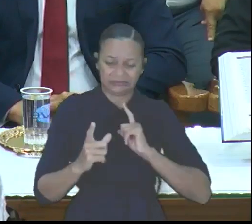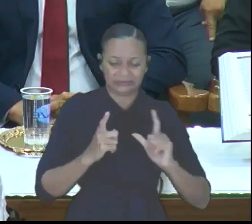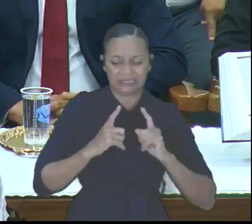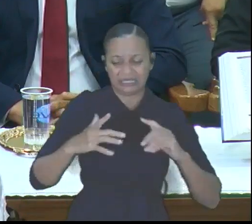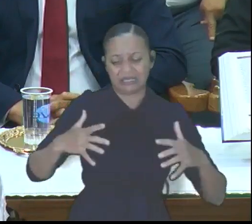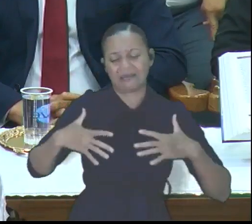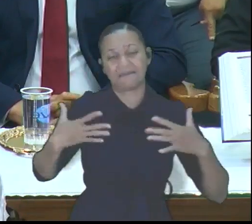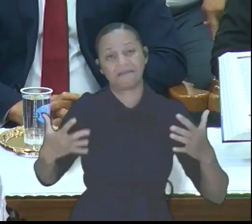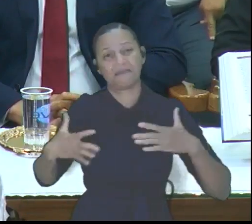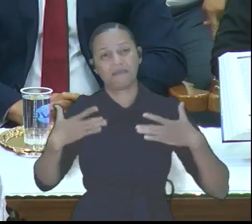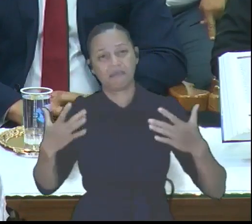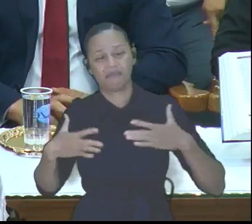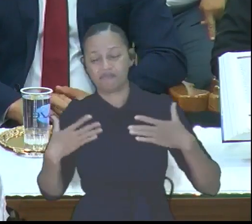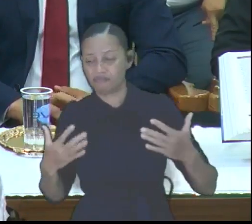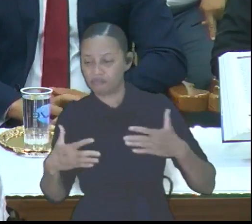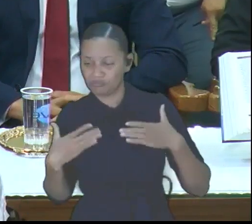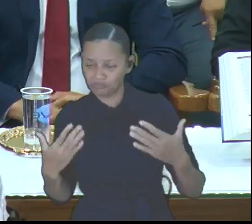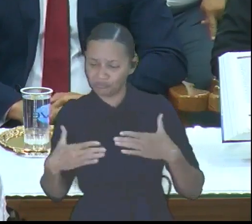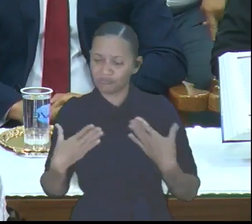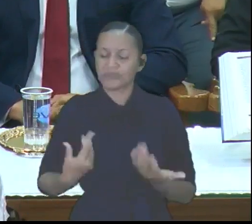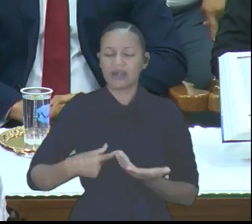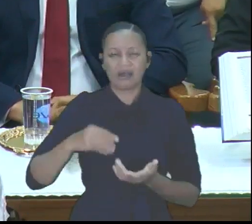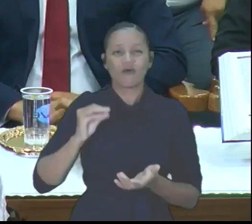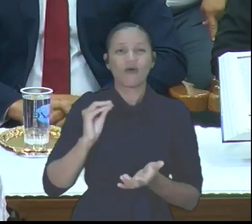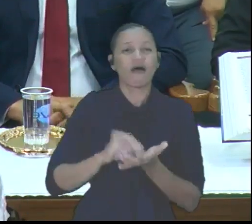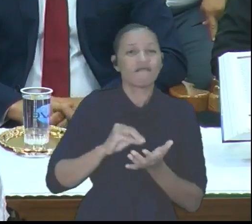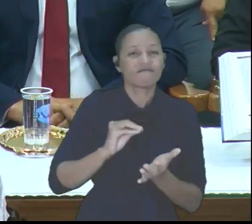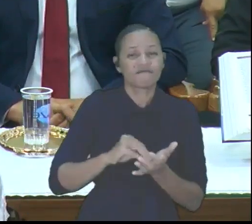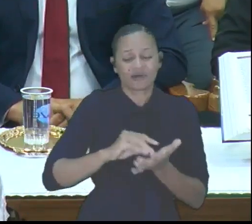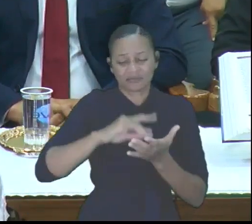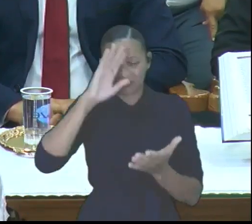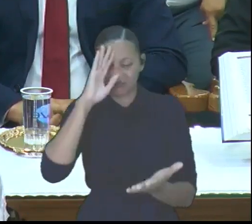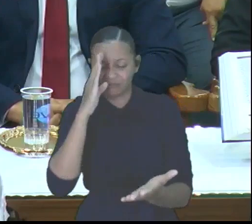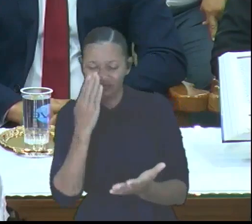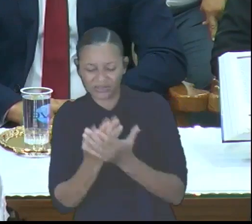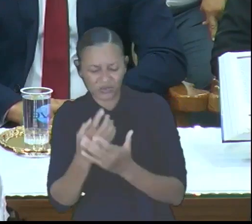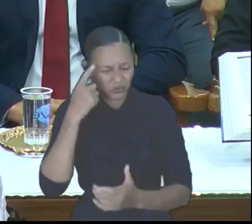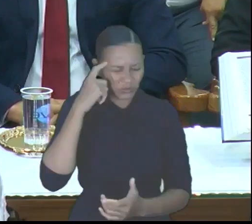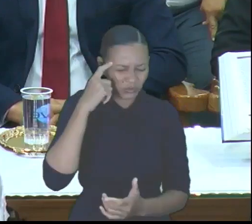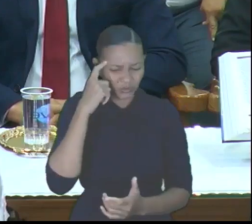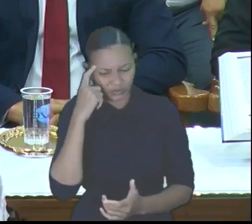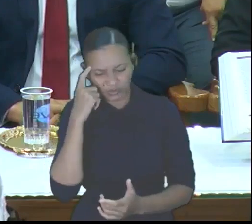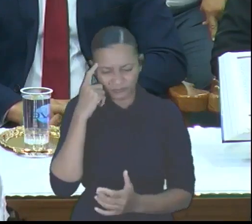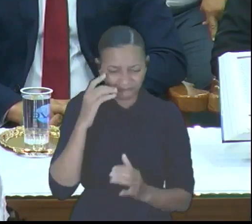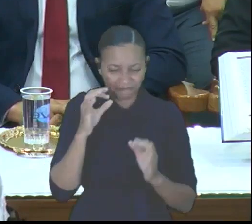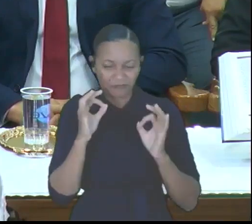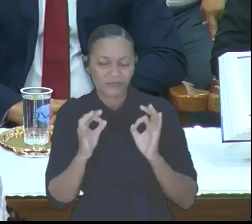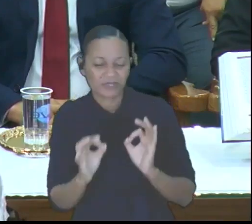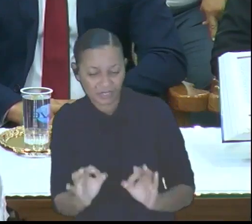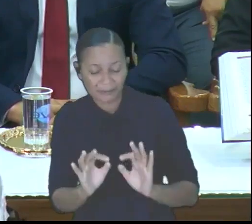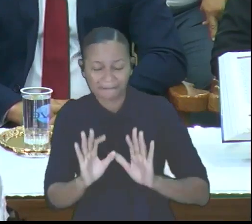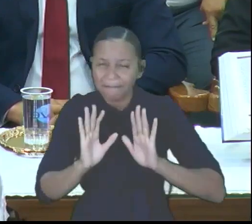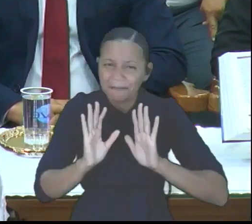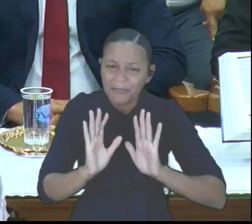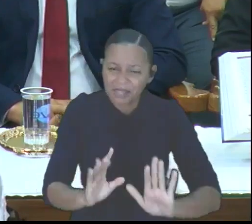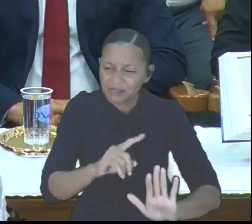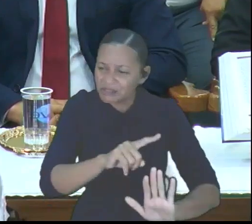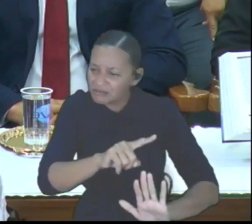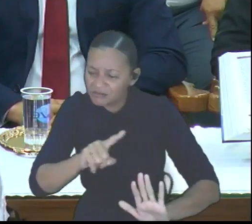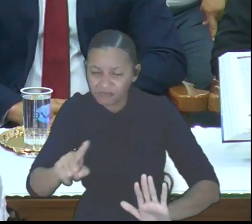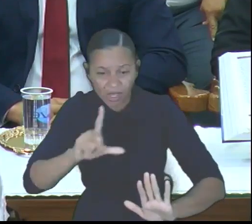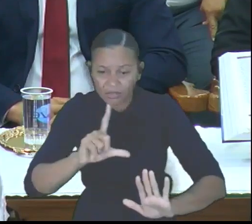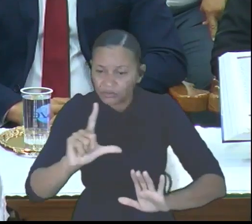Mas a incredulidade, a dúvida e a incerteza está retardando um pouquinho mais. Porém, você sairá